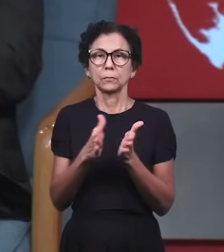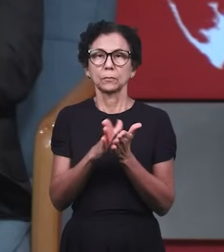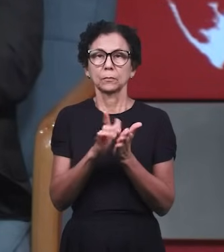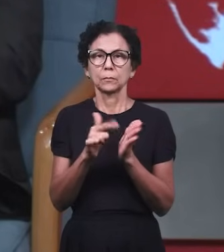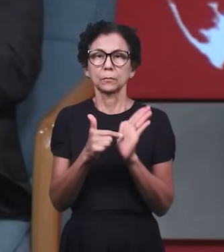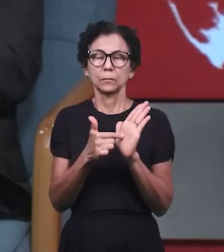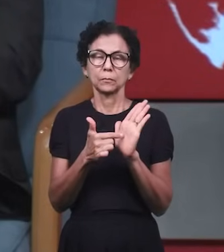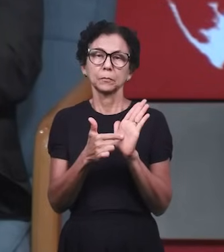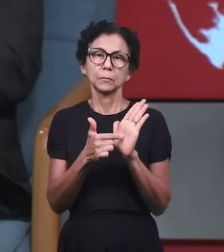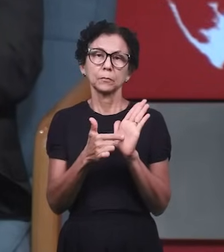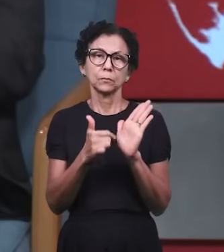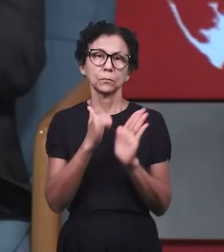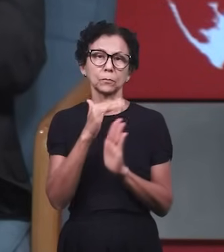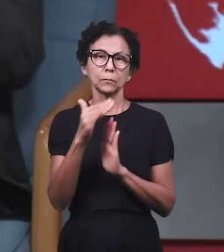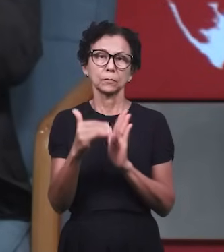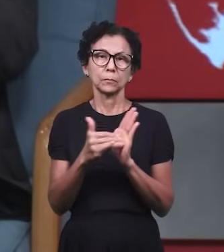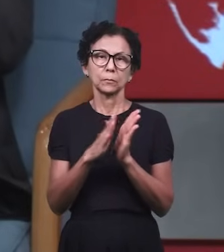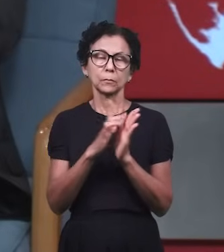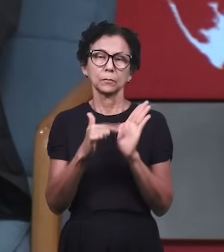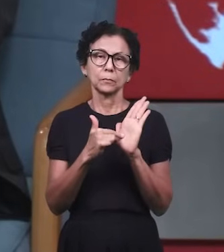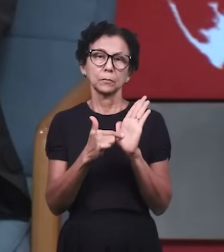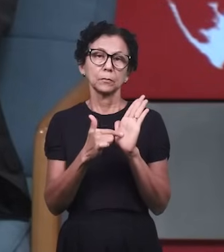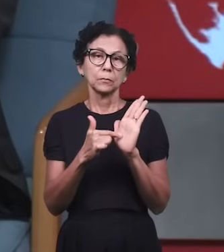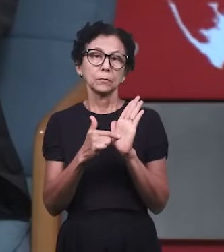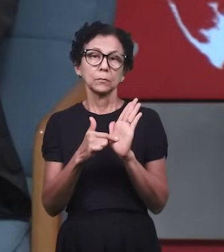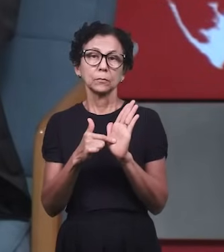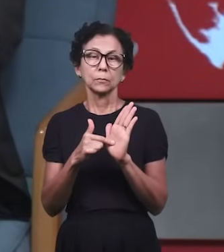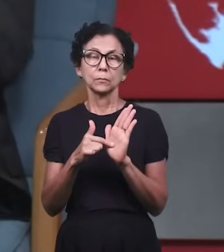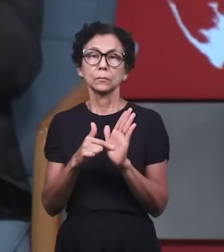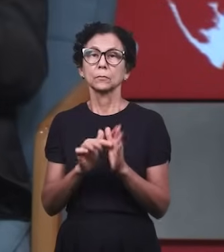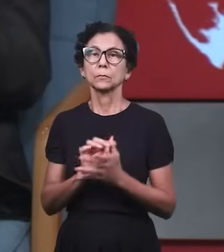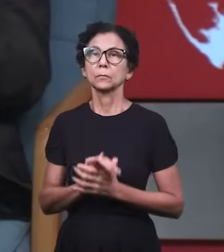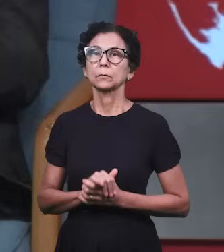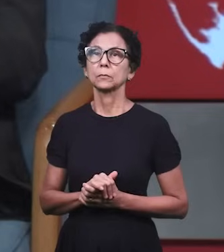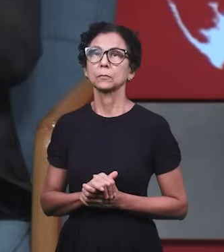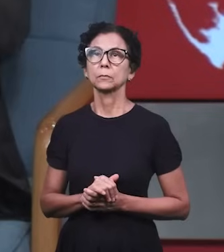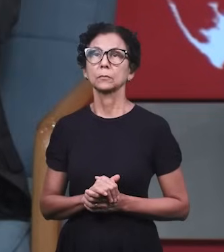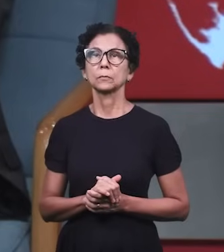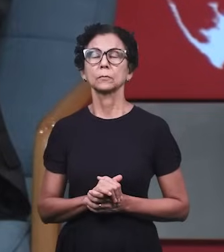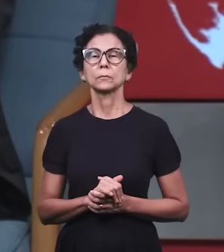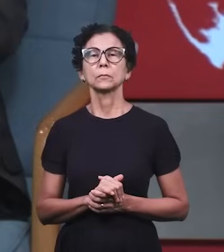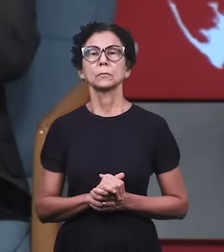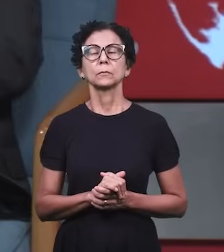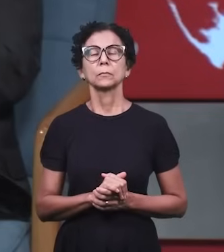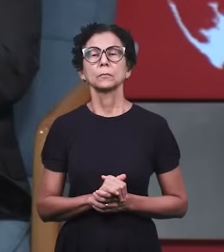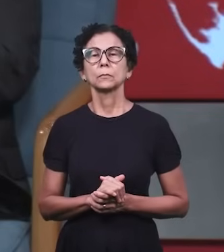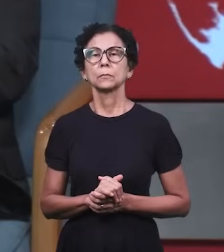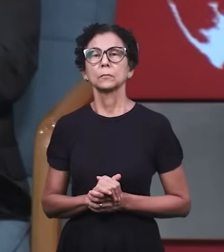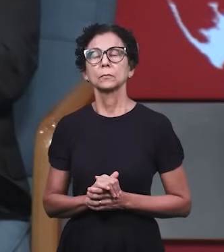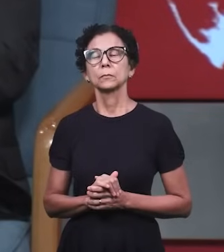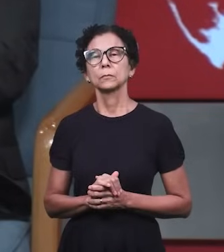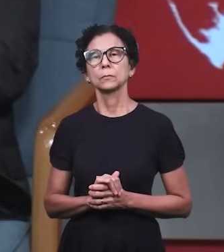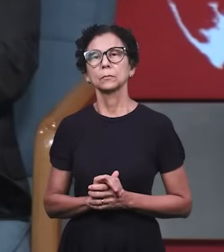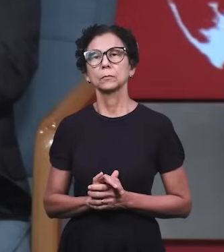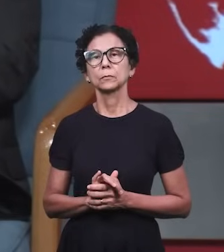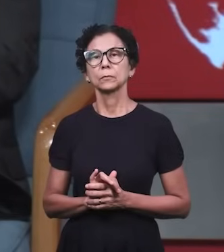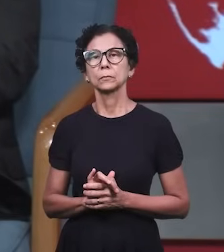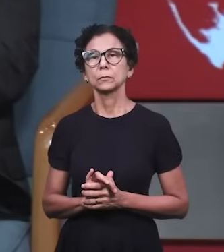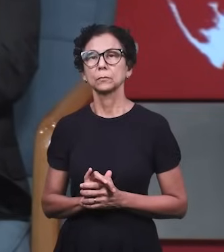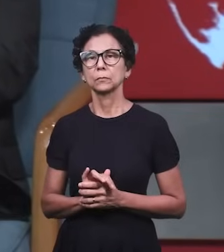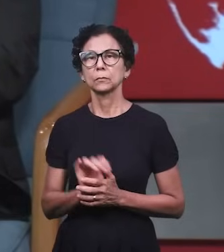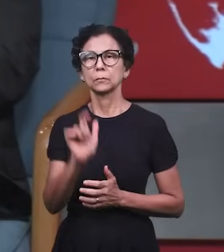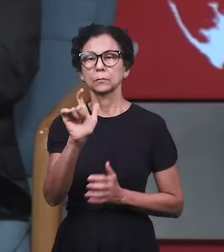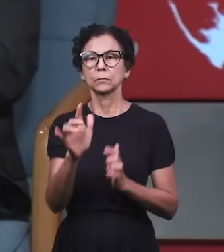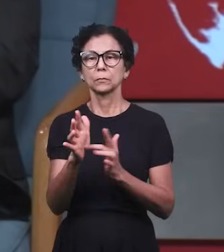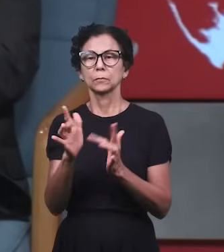em toda a Bíblia. É o Espírito Santo que estava sobre Jesus, agora sendo derramado sobre